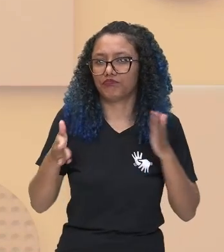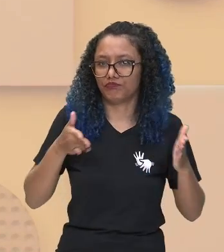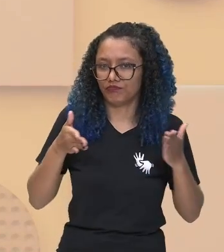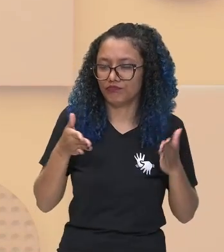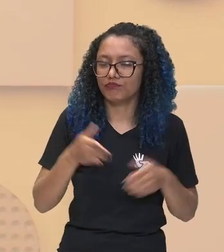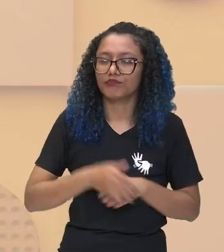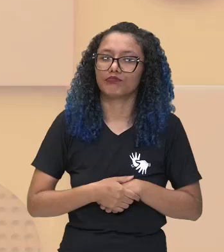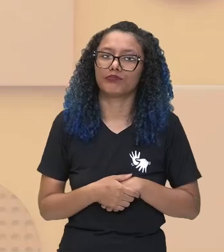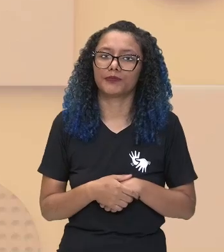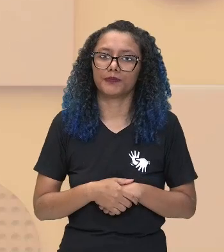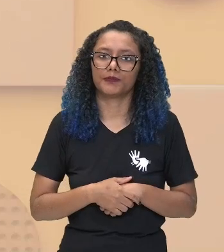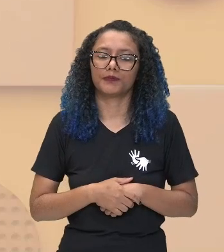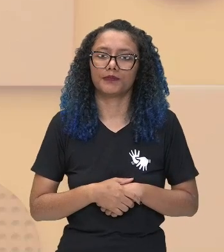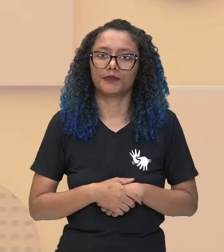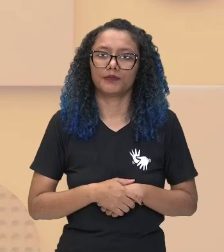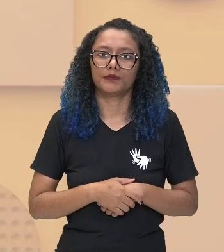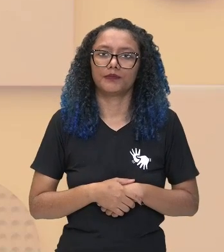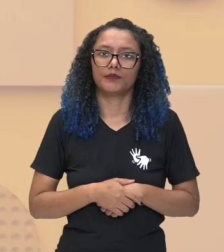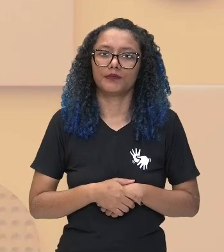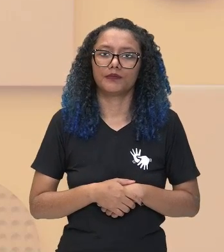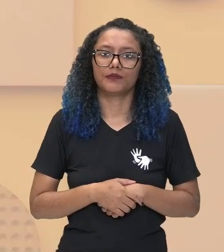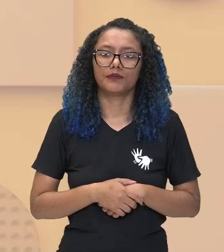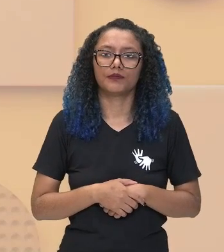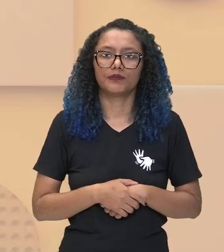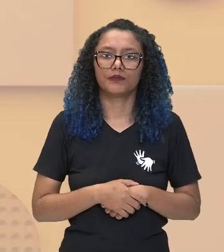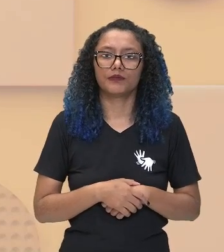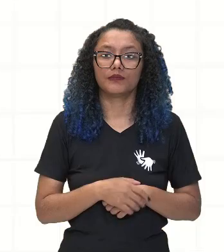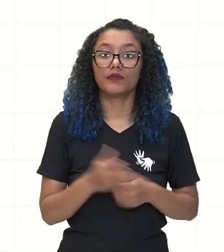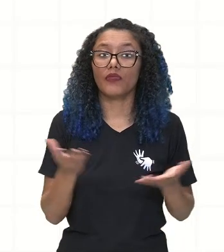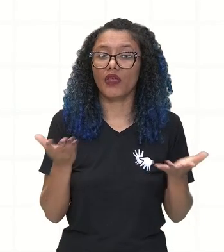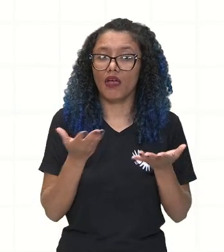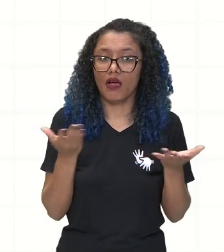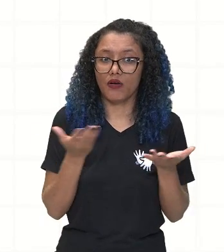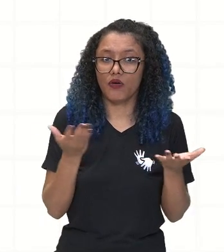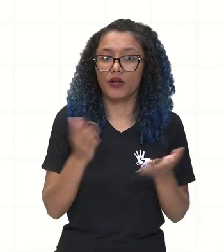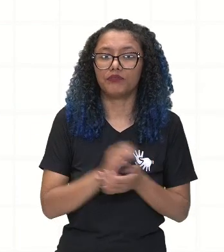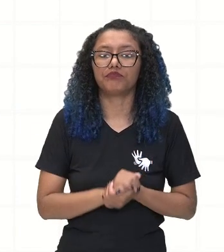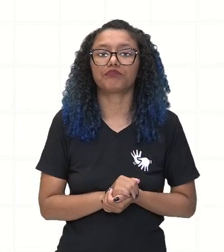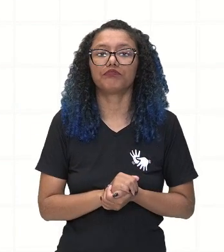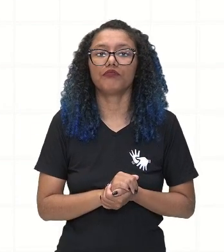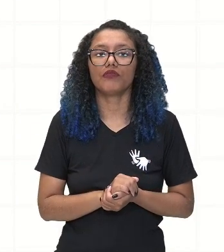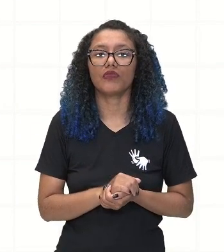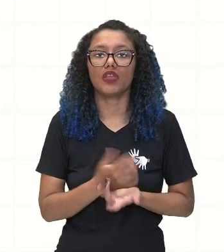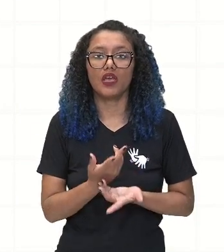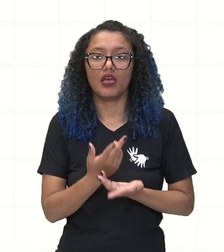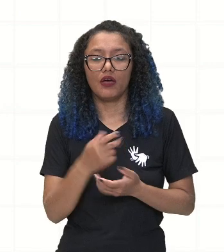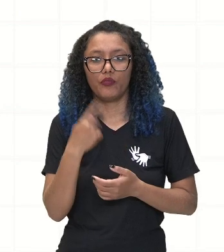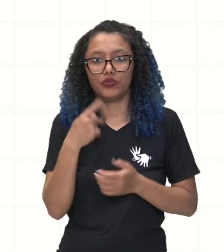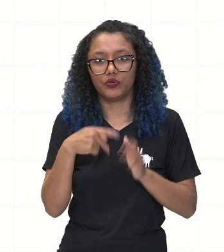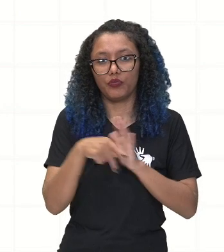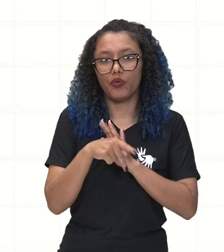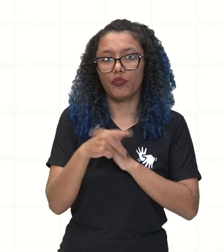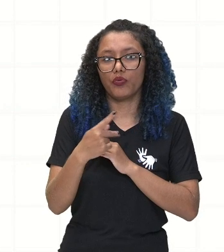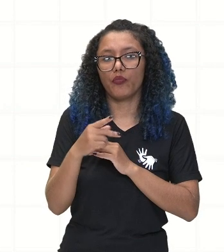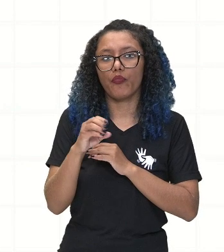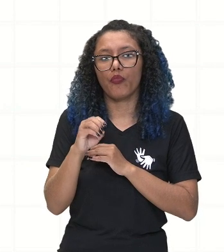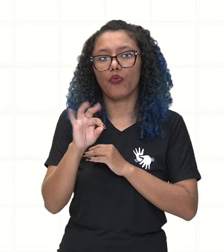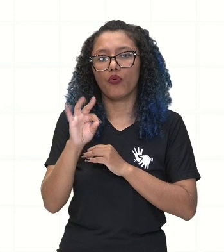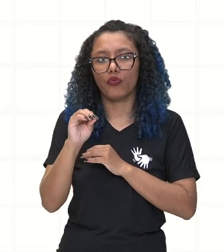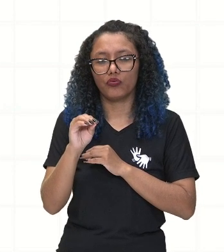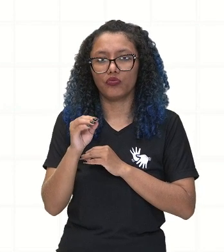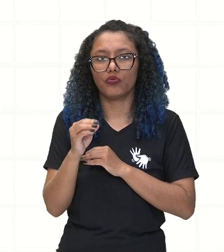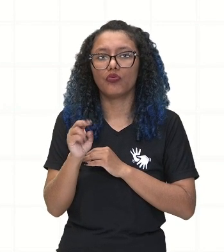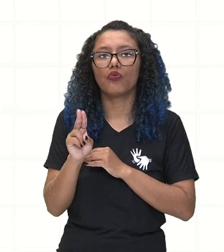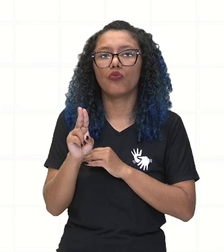Vamos observar agora a questão da política do Porto Único. Então, observem aqui nessa imagem que eu tenho um